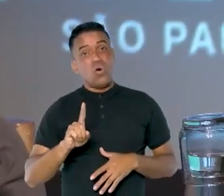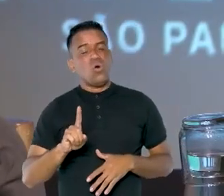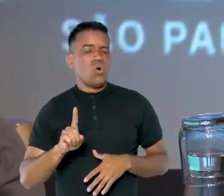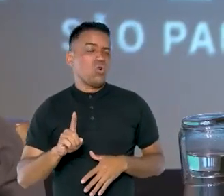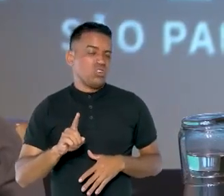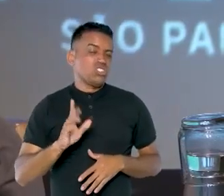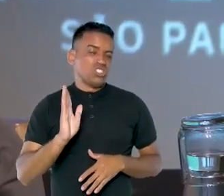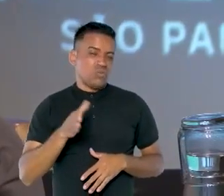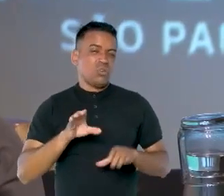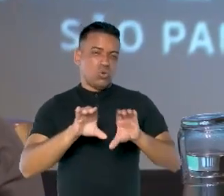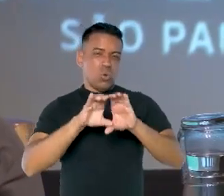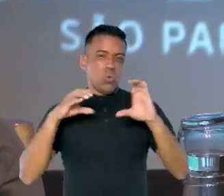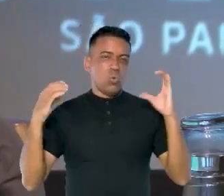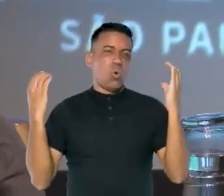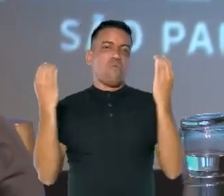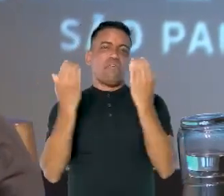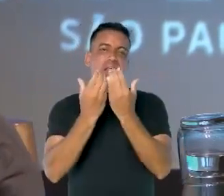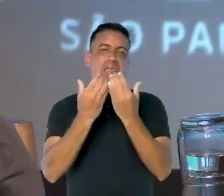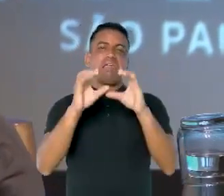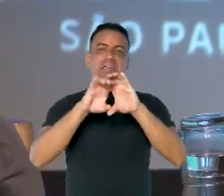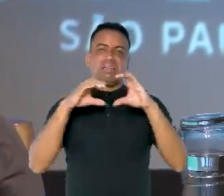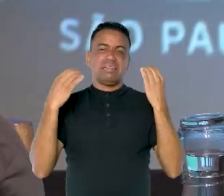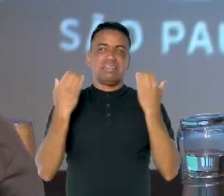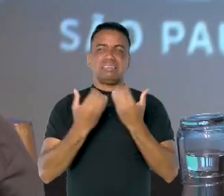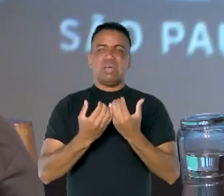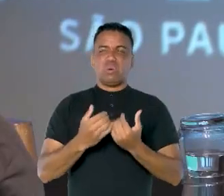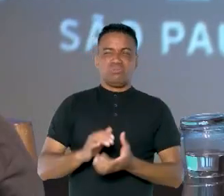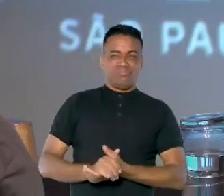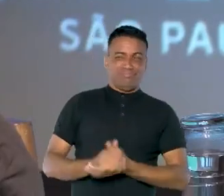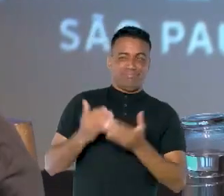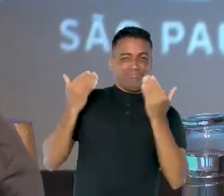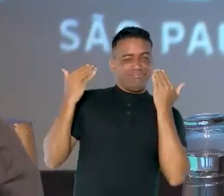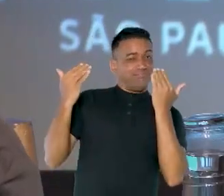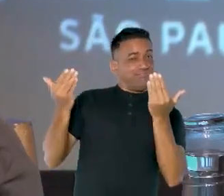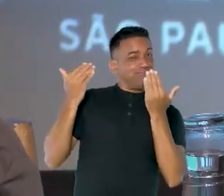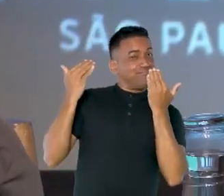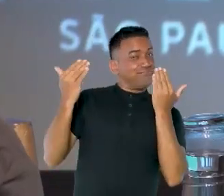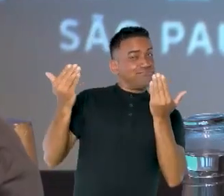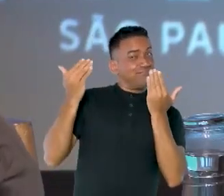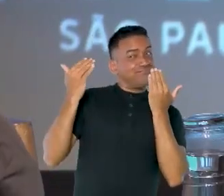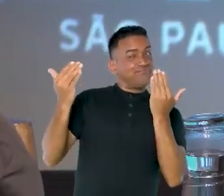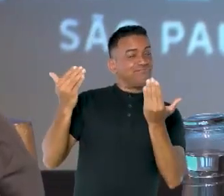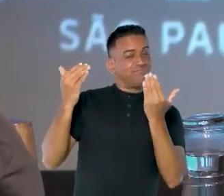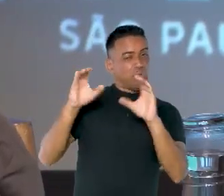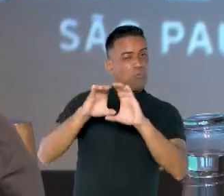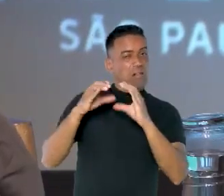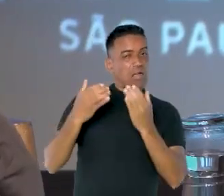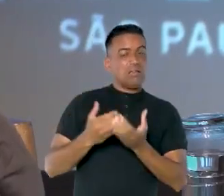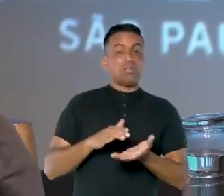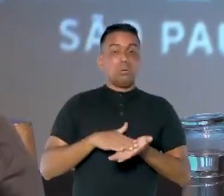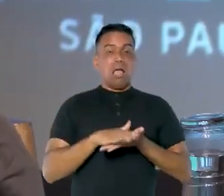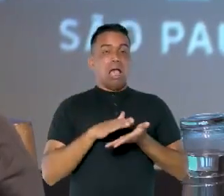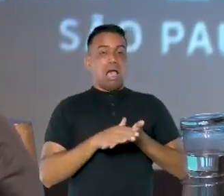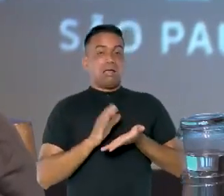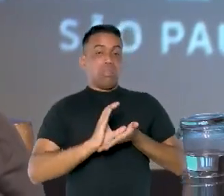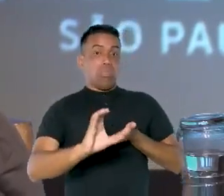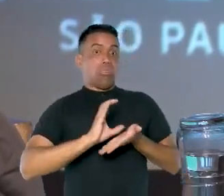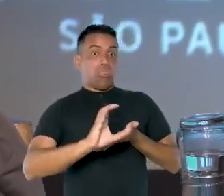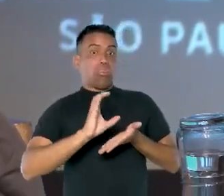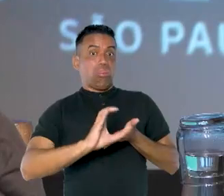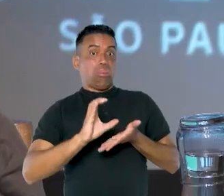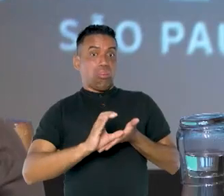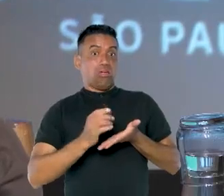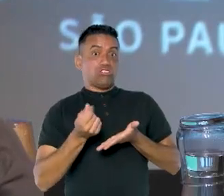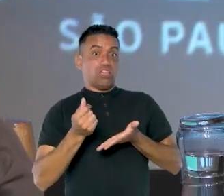muito a essas conferências e comecei a duvidar delas. Sabe? Gasta-se muito dinheiro, passagens